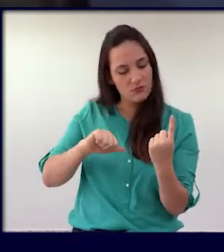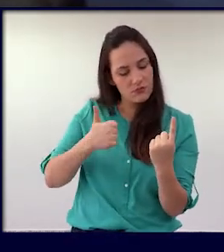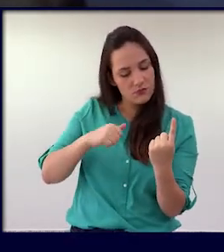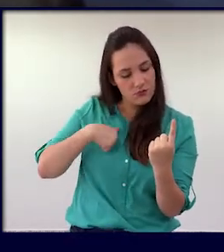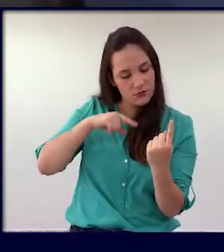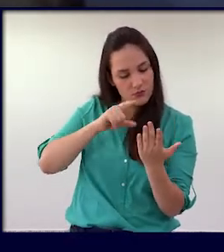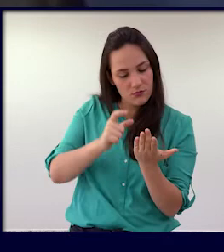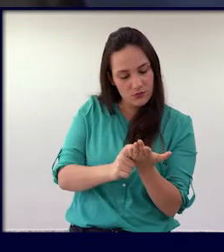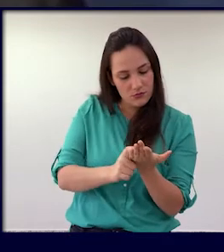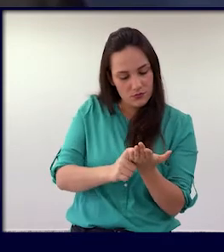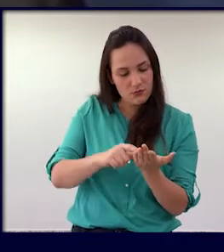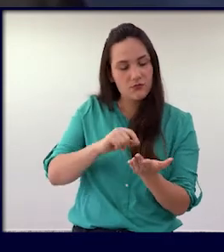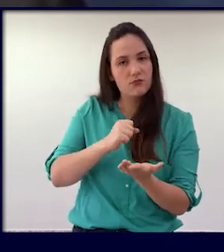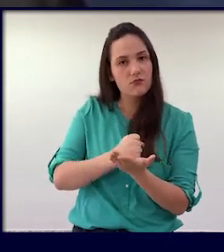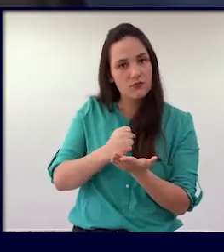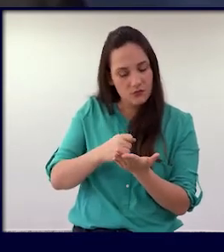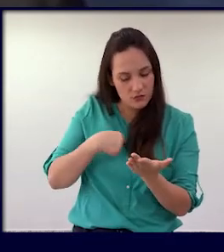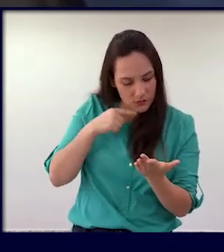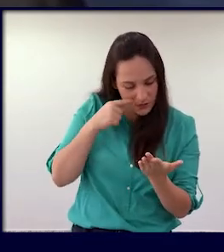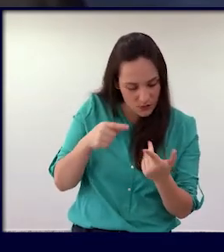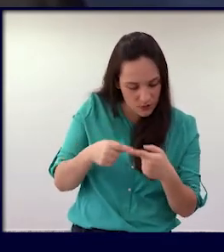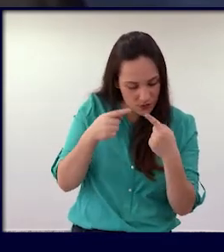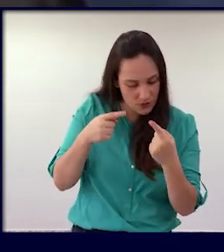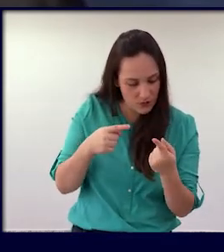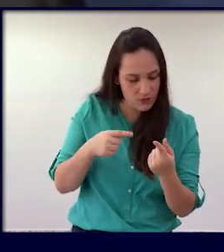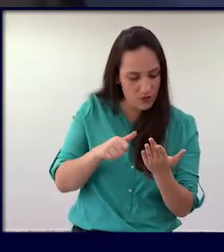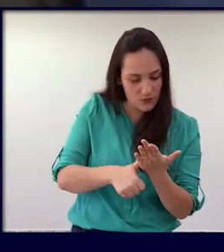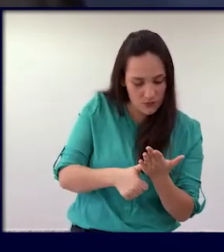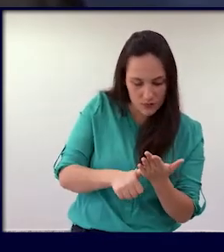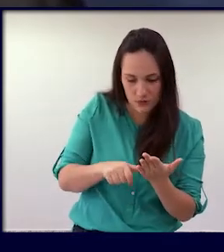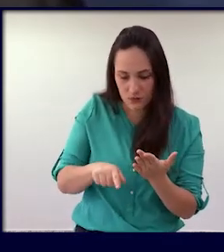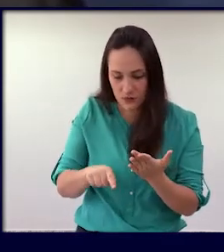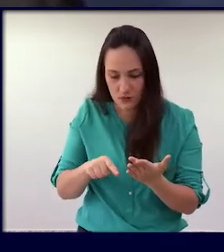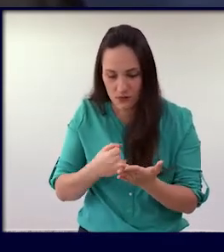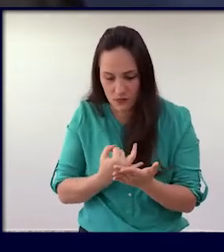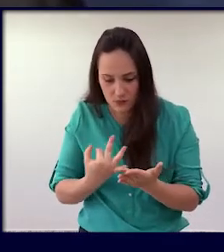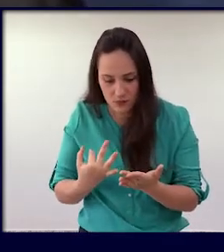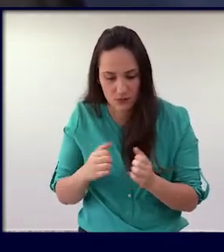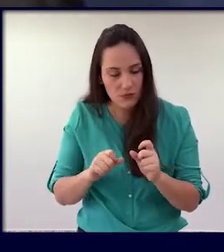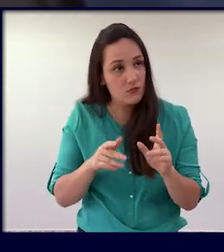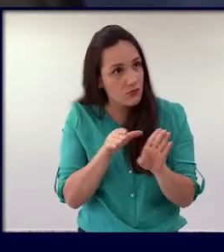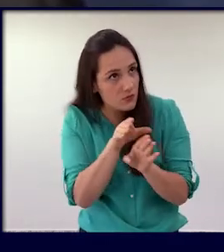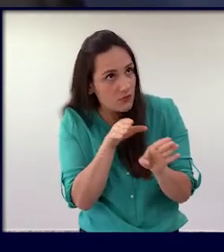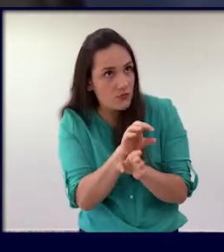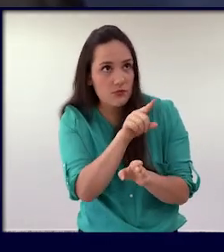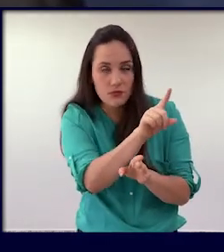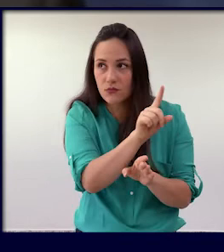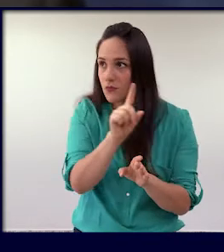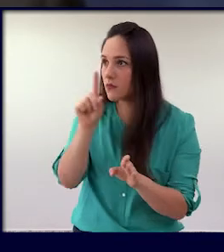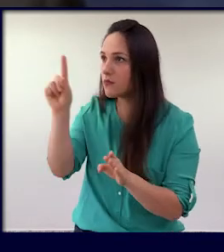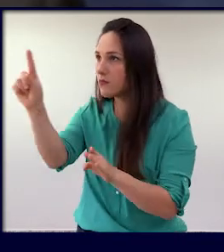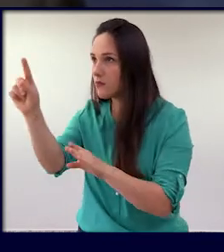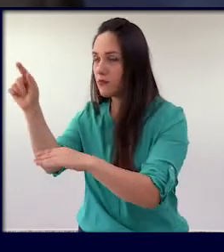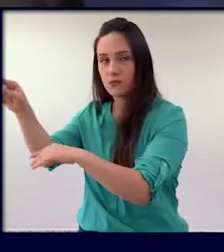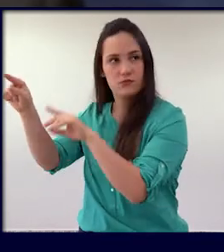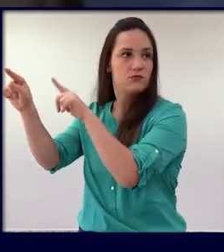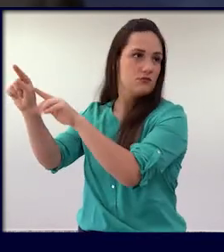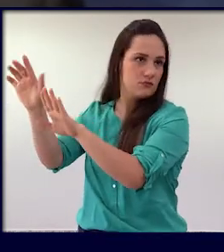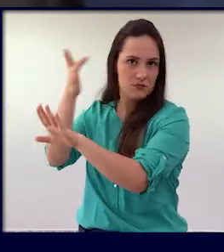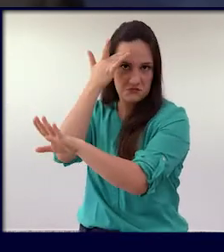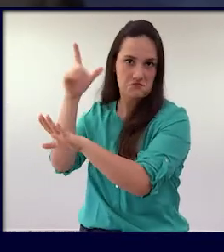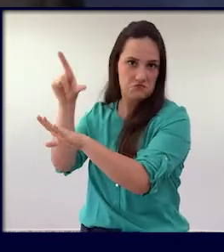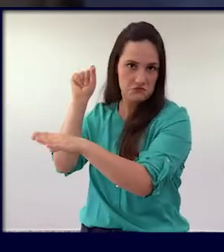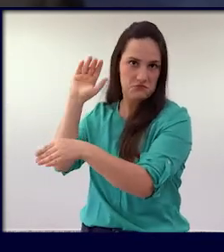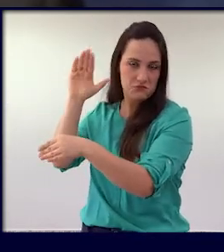de habilitar o eleitor, né, recebe o eleitor, confere a identificação do eleitor, habilita o eleitor para o voto. Após